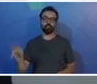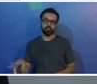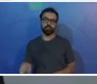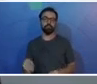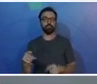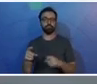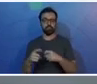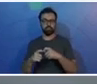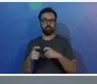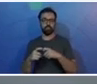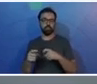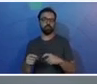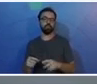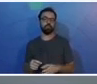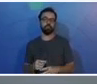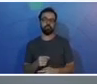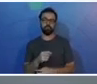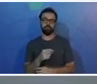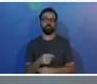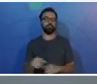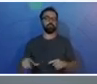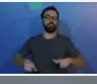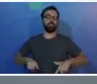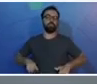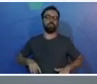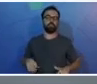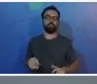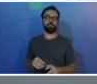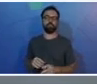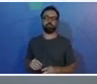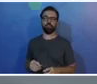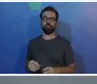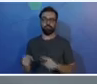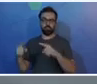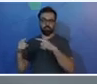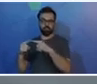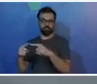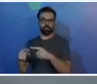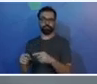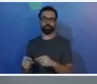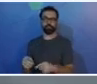alguns médicos, atendentes, que trabalham para a prefeitura.